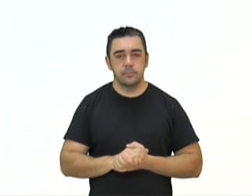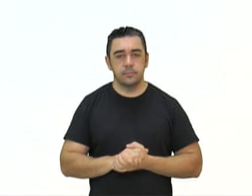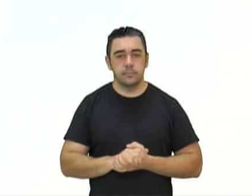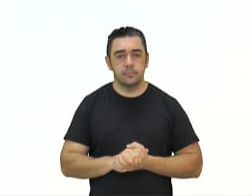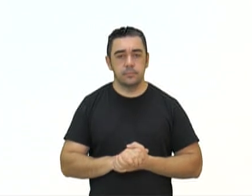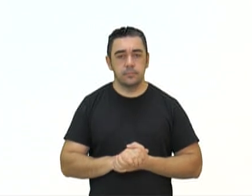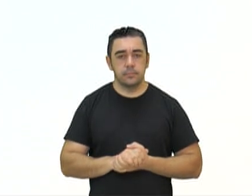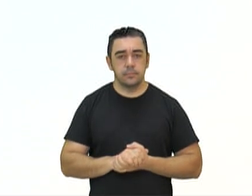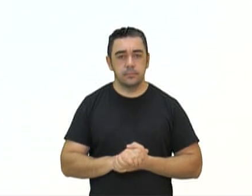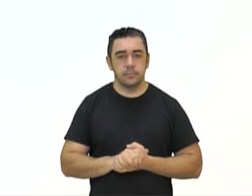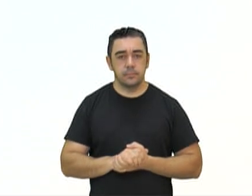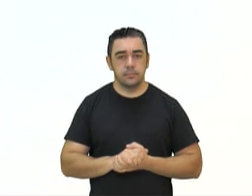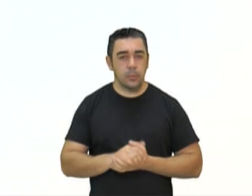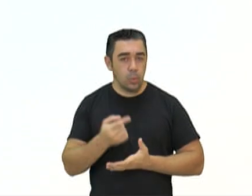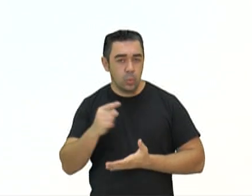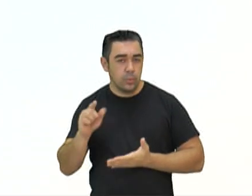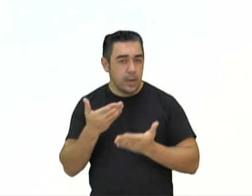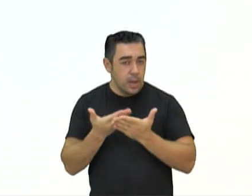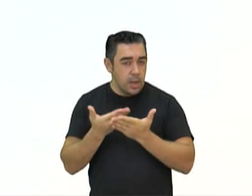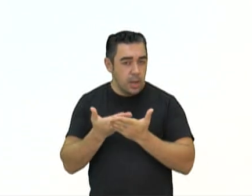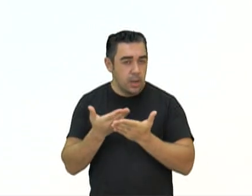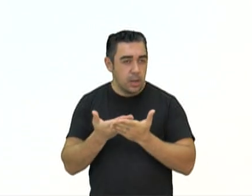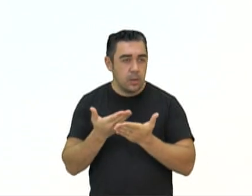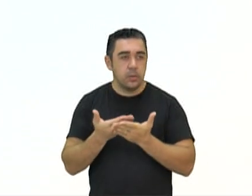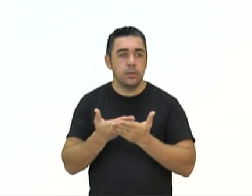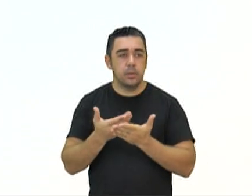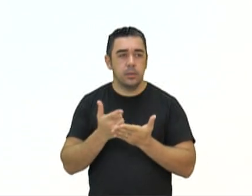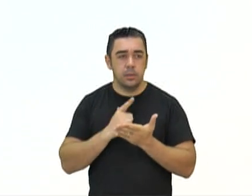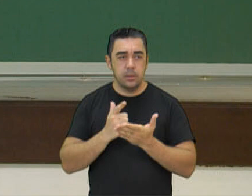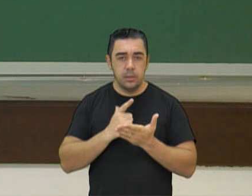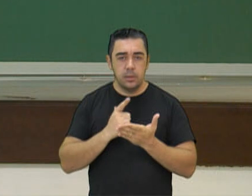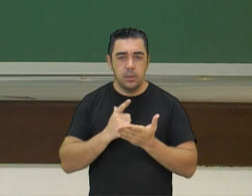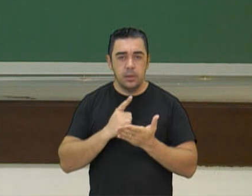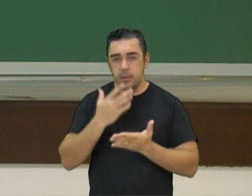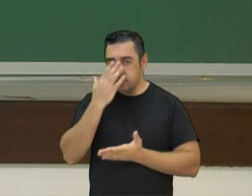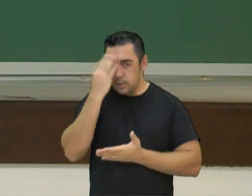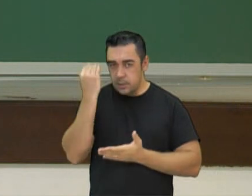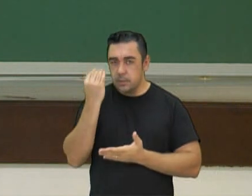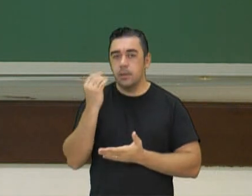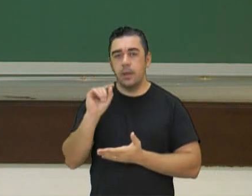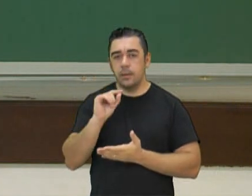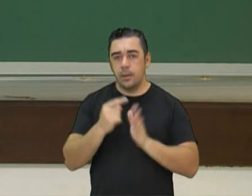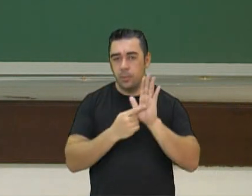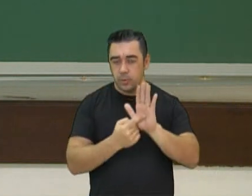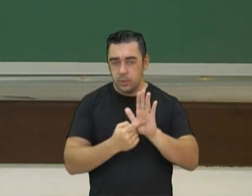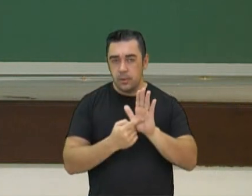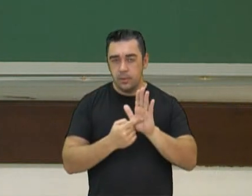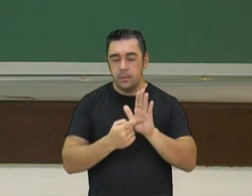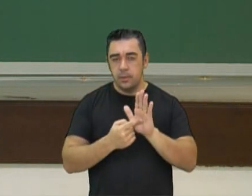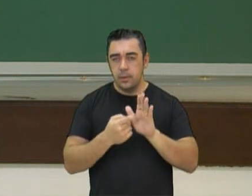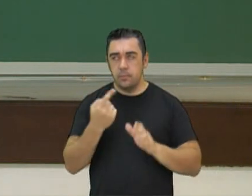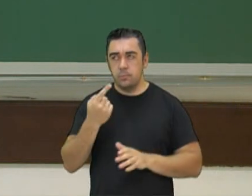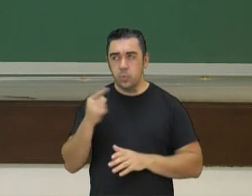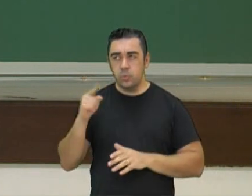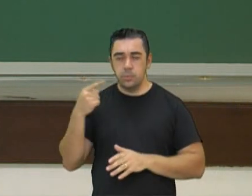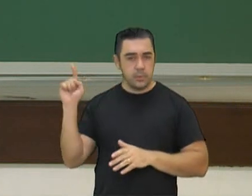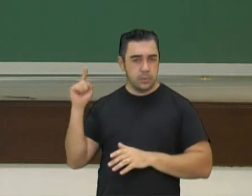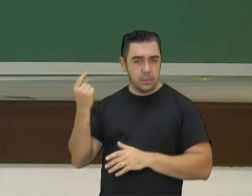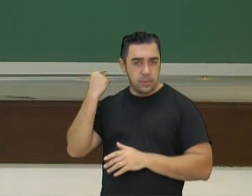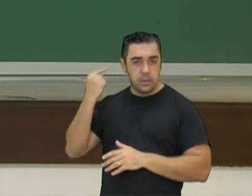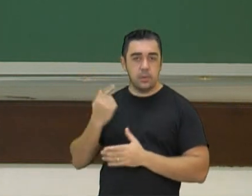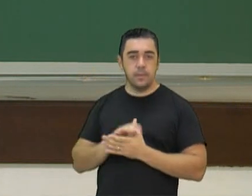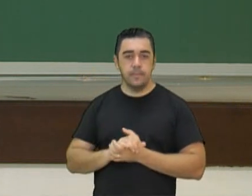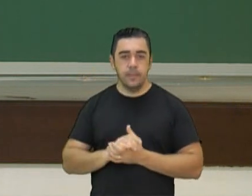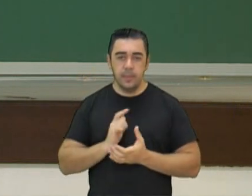Então, na última aula, a gente crescia um instrumento, né? A gente tocou, na penúltima, a gente tocou